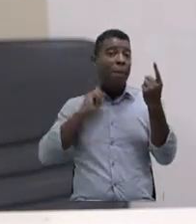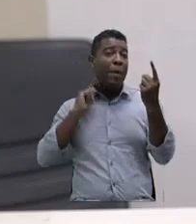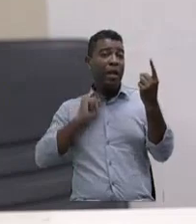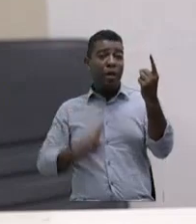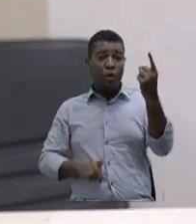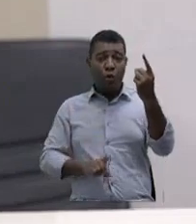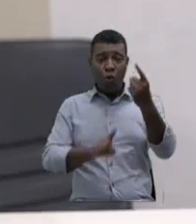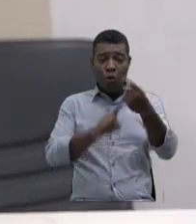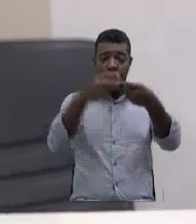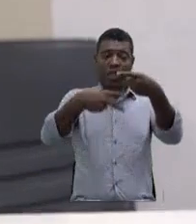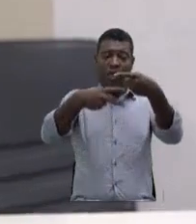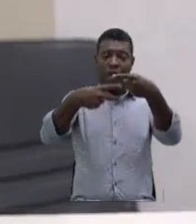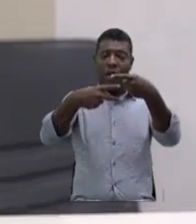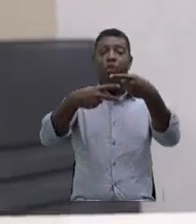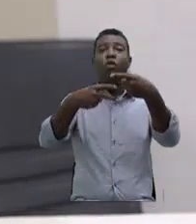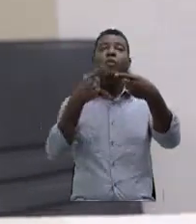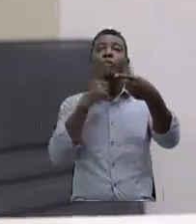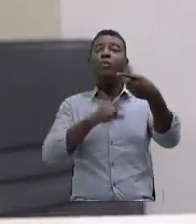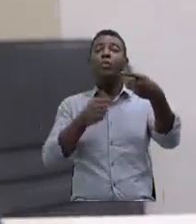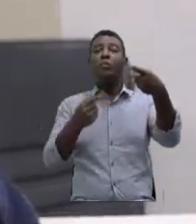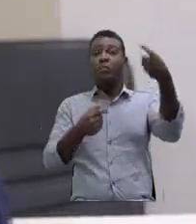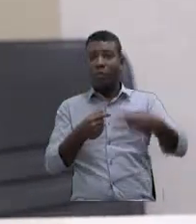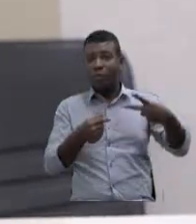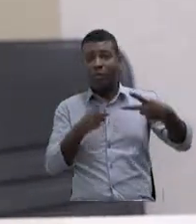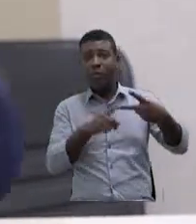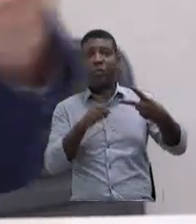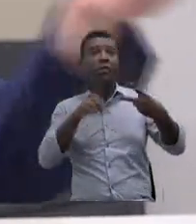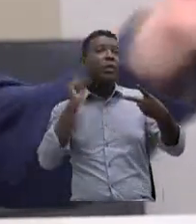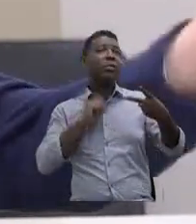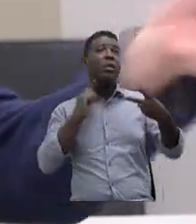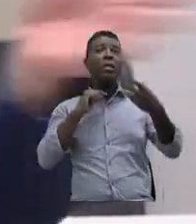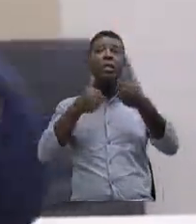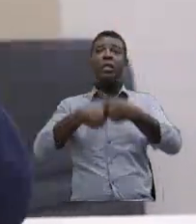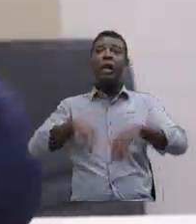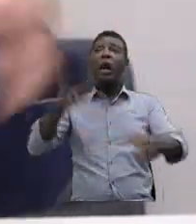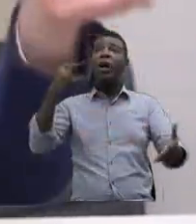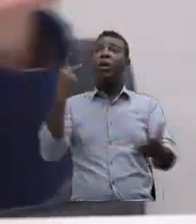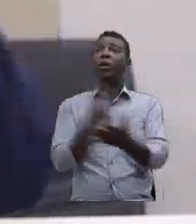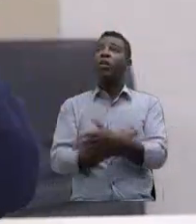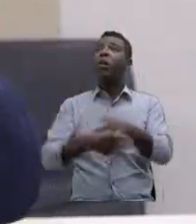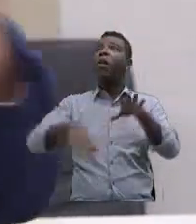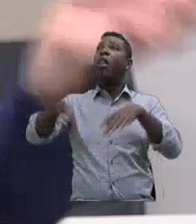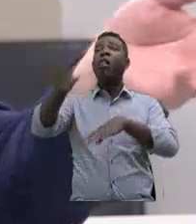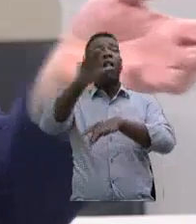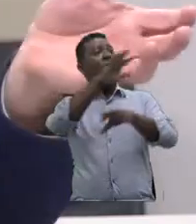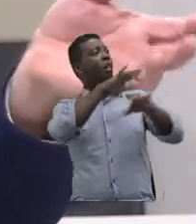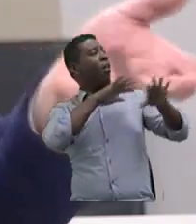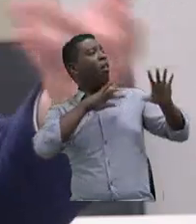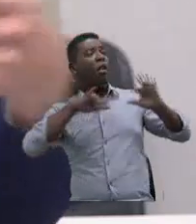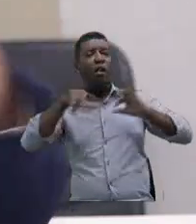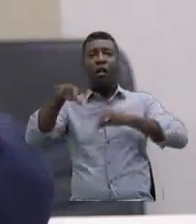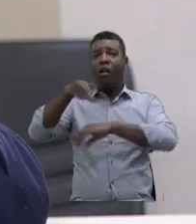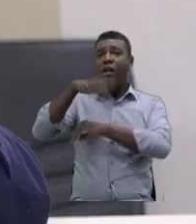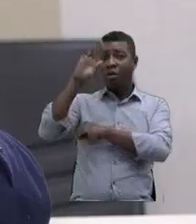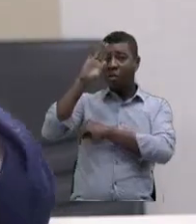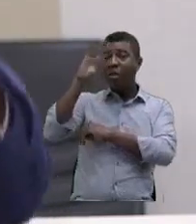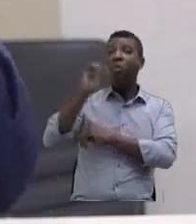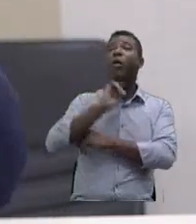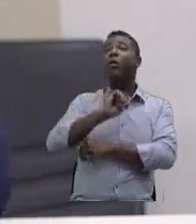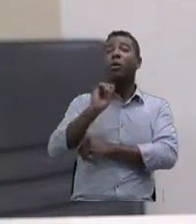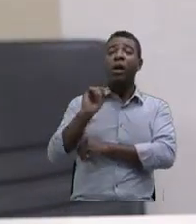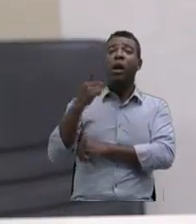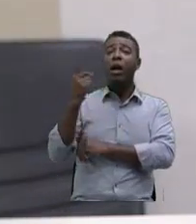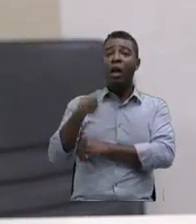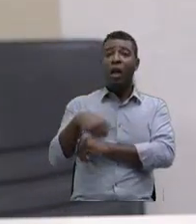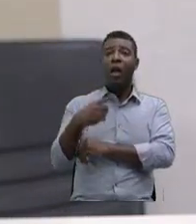Está aí claro, para quem quiser ver, que isso está acontecendo para todo lado, sobretudo nos destinos onde